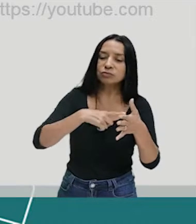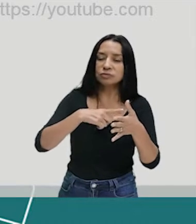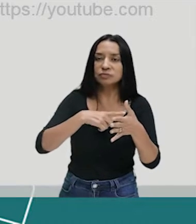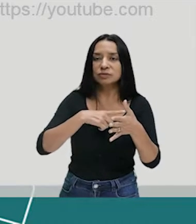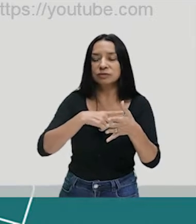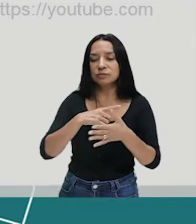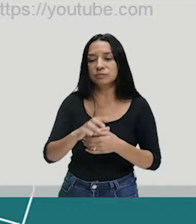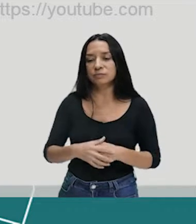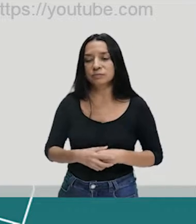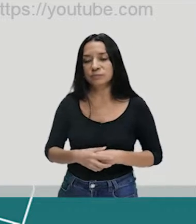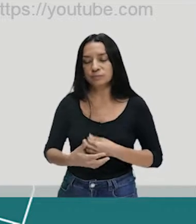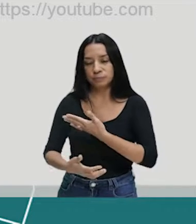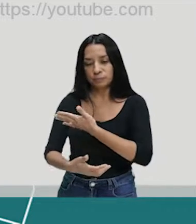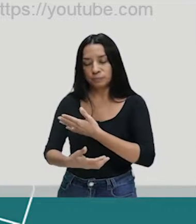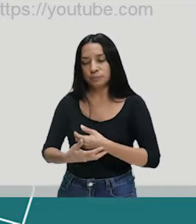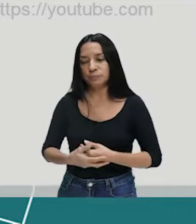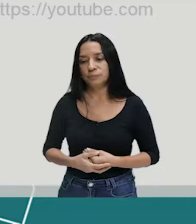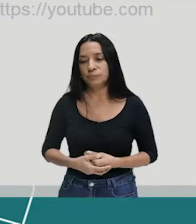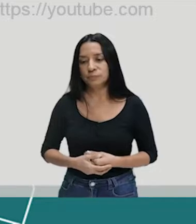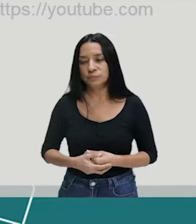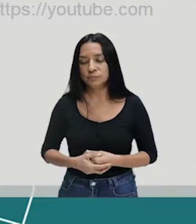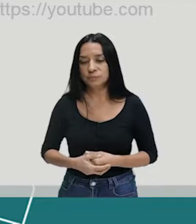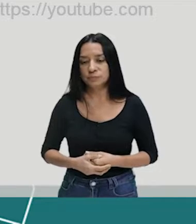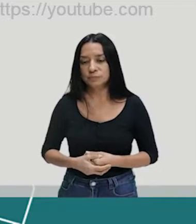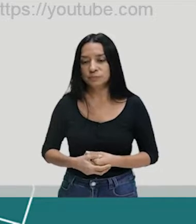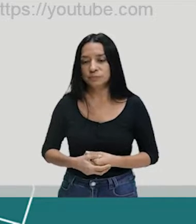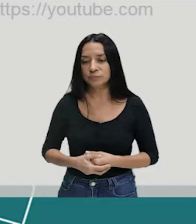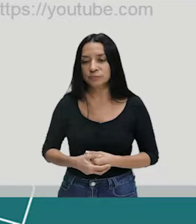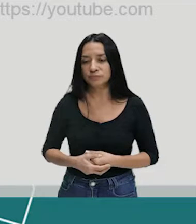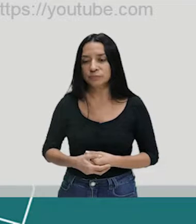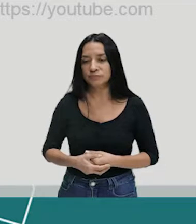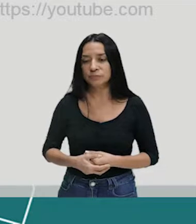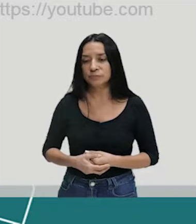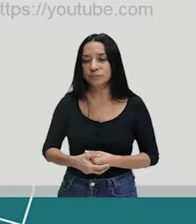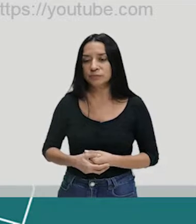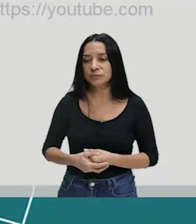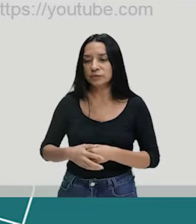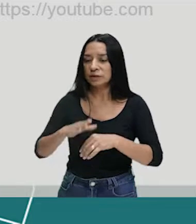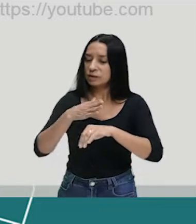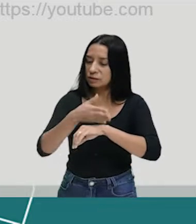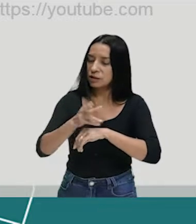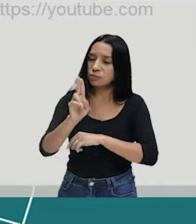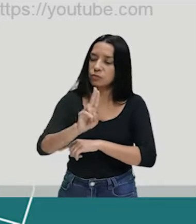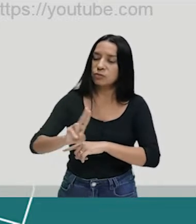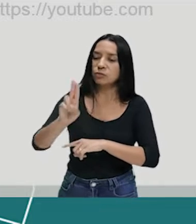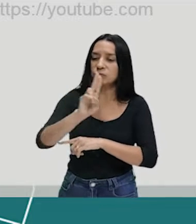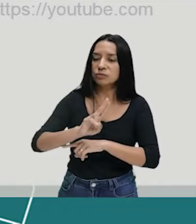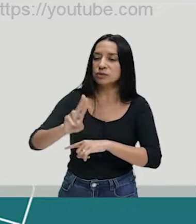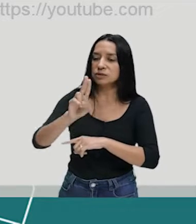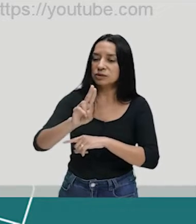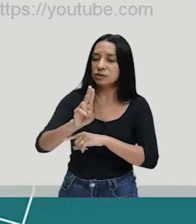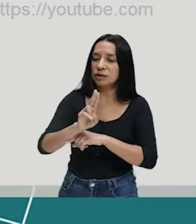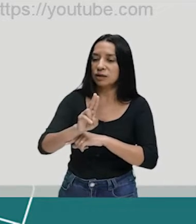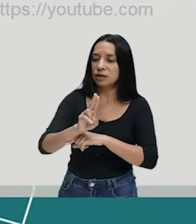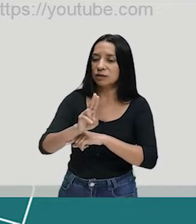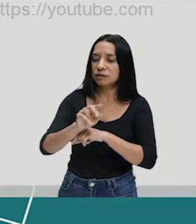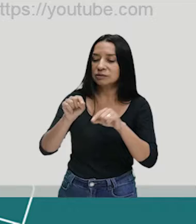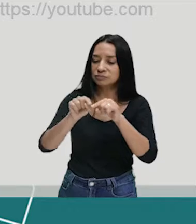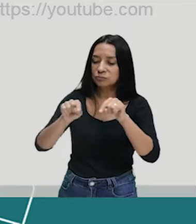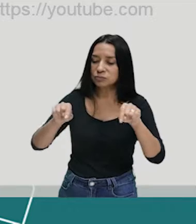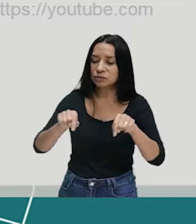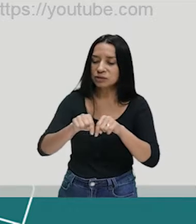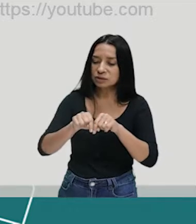abbreviation of news and a ter um essas abreviações são frequentemente utilizadas em salas de bate-papo